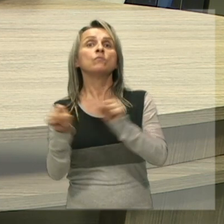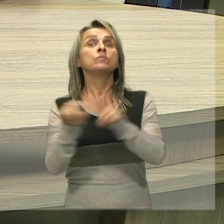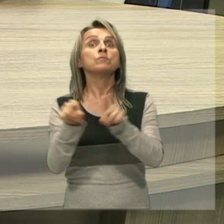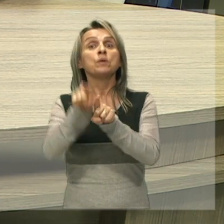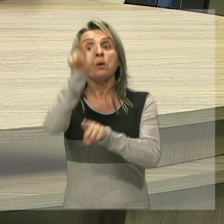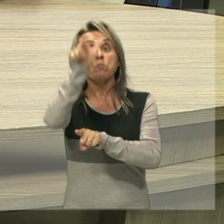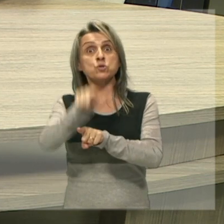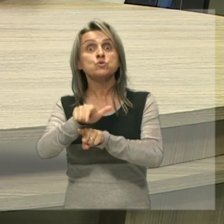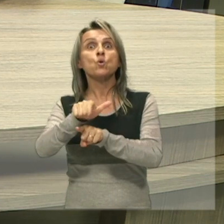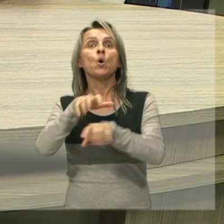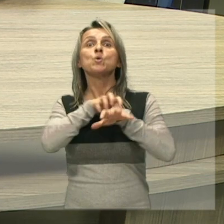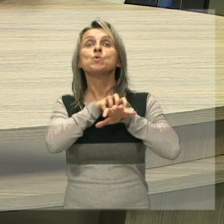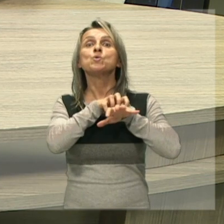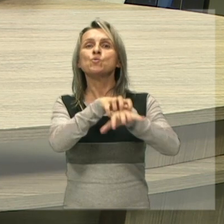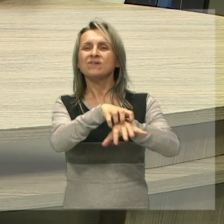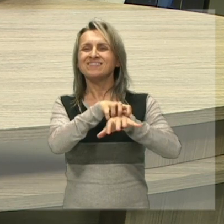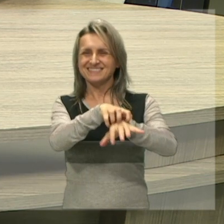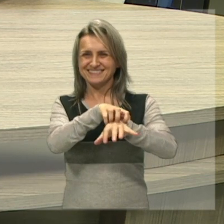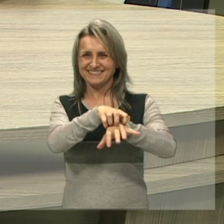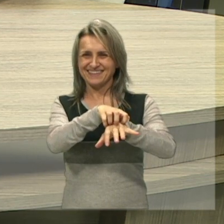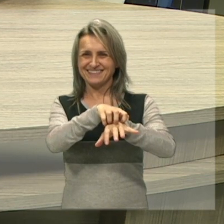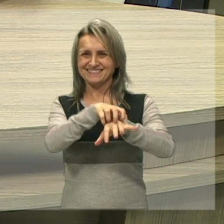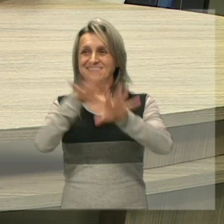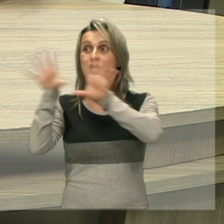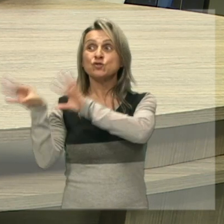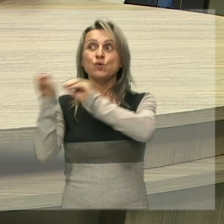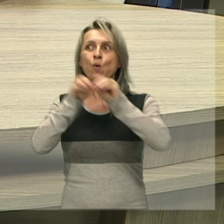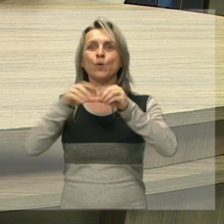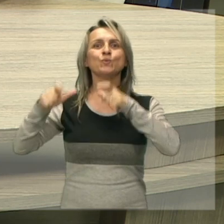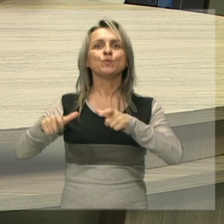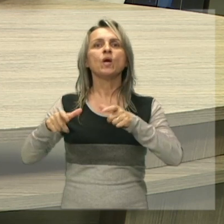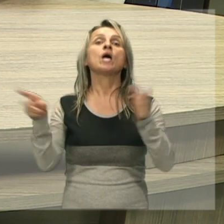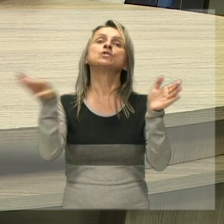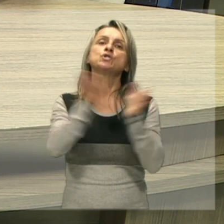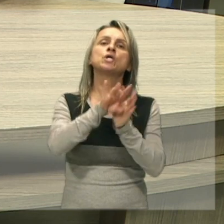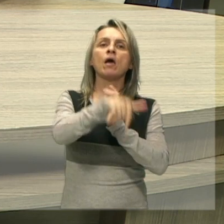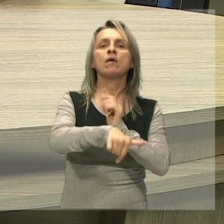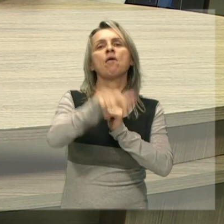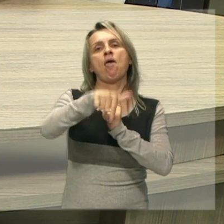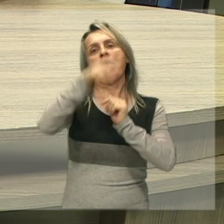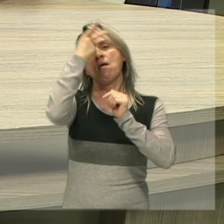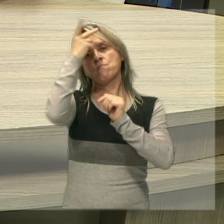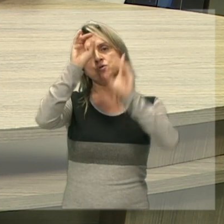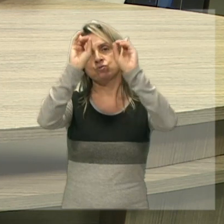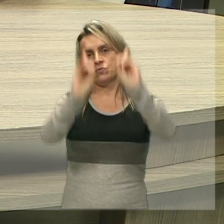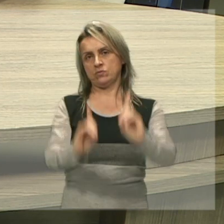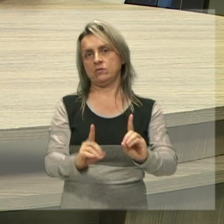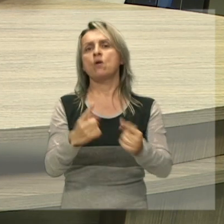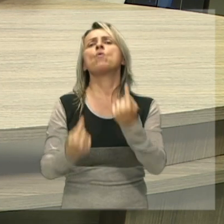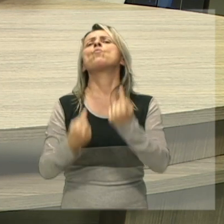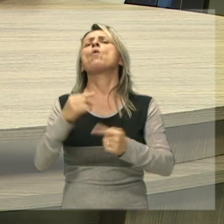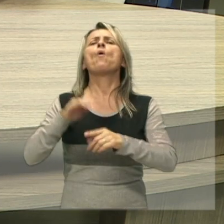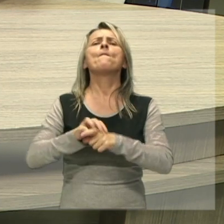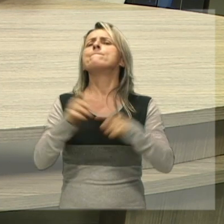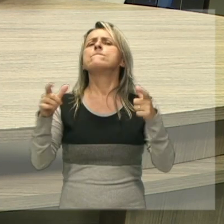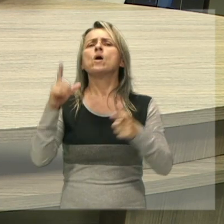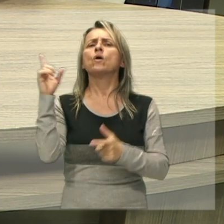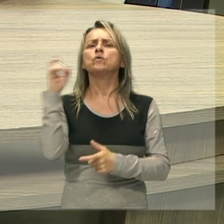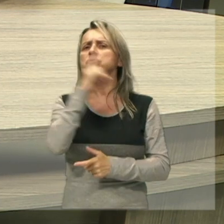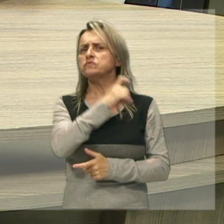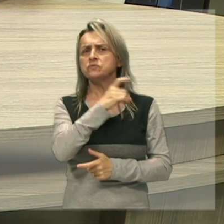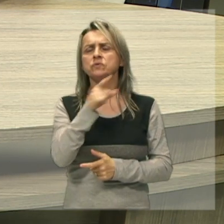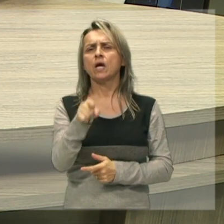deficiência, que são pessoas com deficiência. Quais são as principais dificuldades que vocês encontraram nesse levantamento feito? Você inclusive